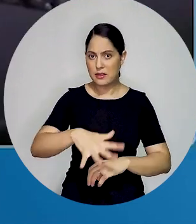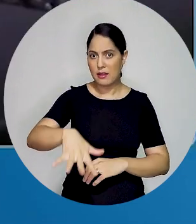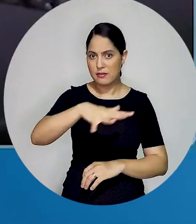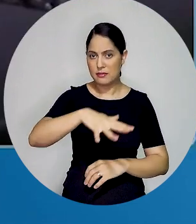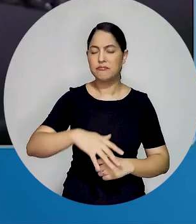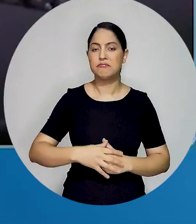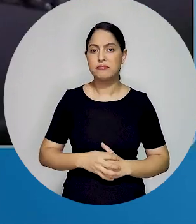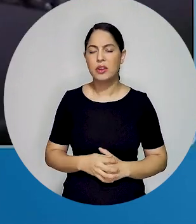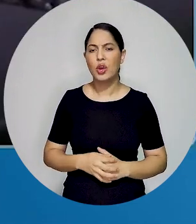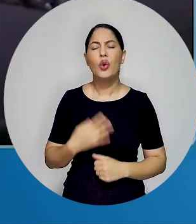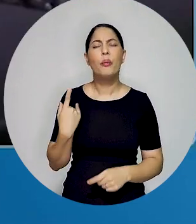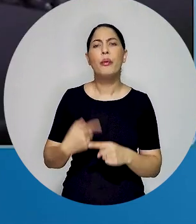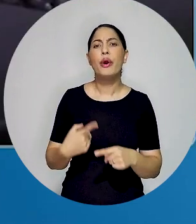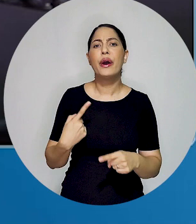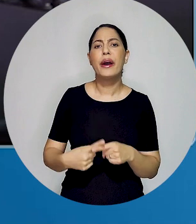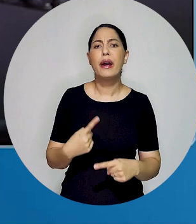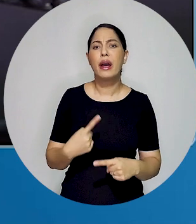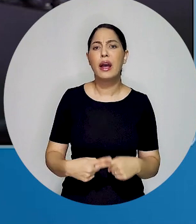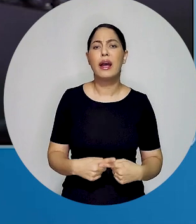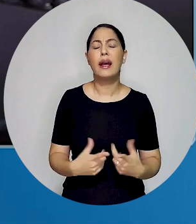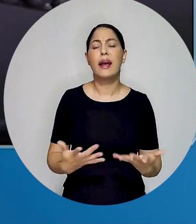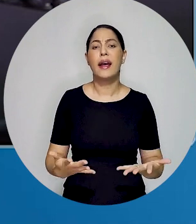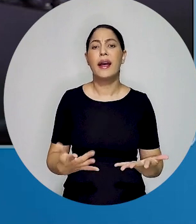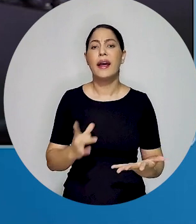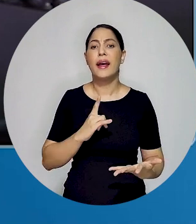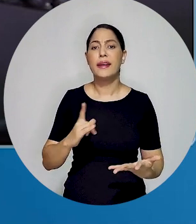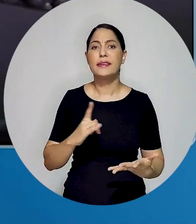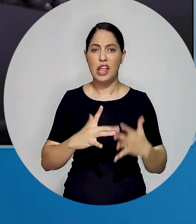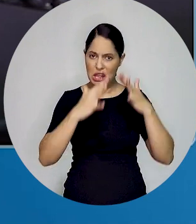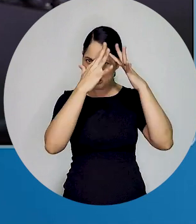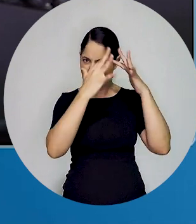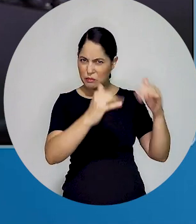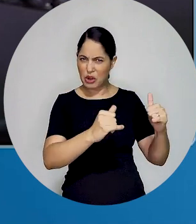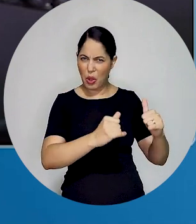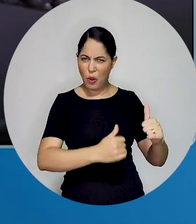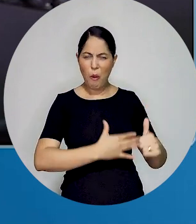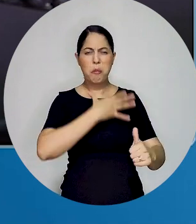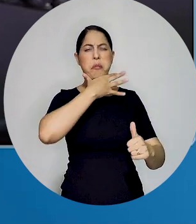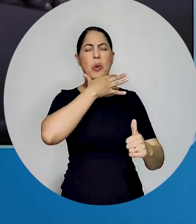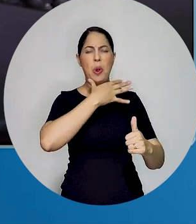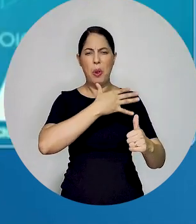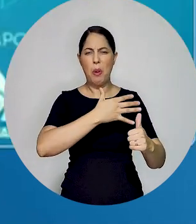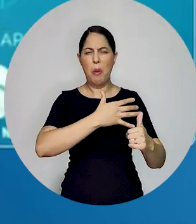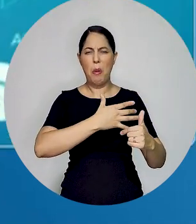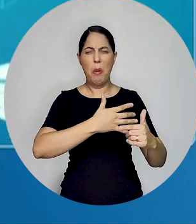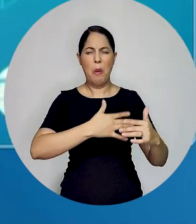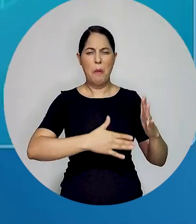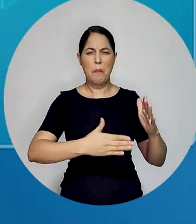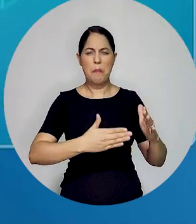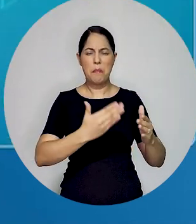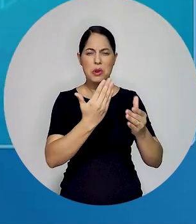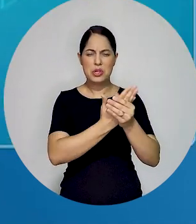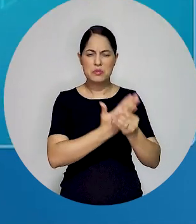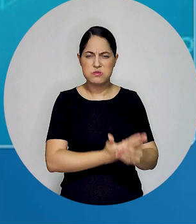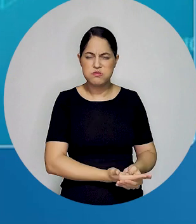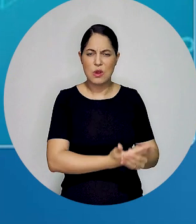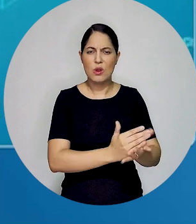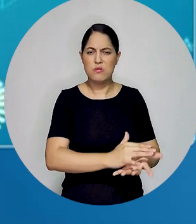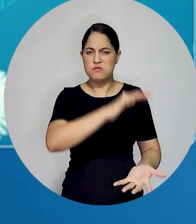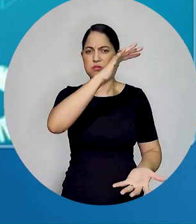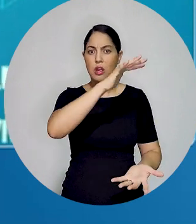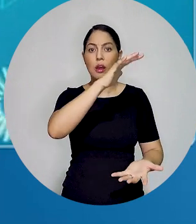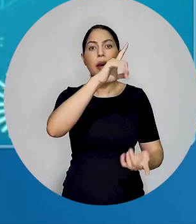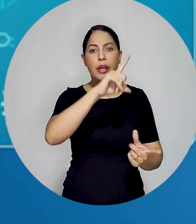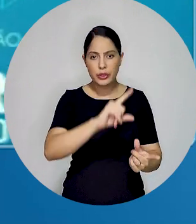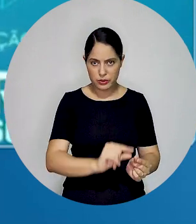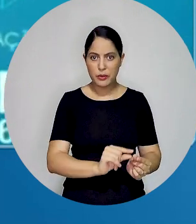campo empresarial. Para além disso, possibilitou o descongestionamento dos tribunais e tende a reduzir a